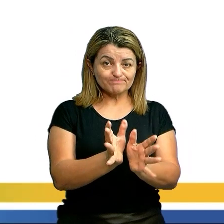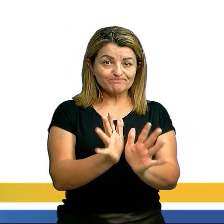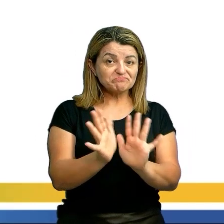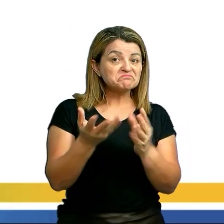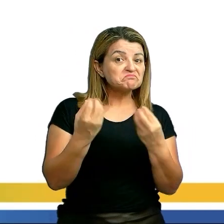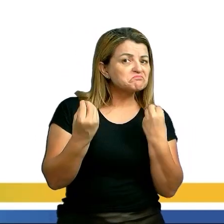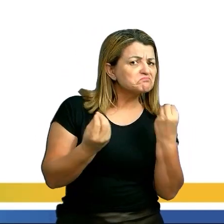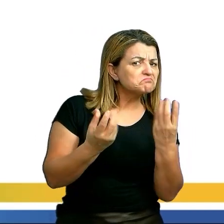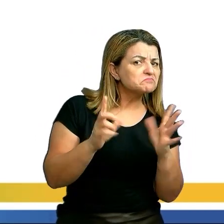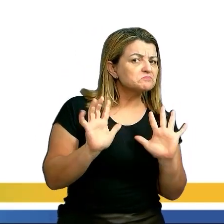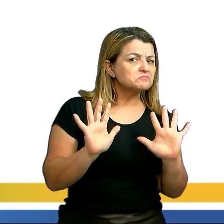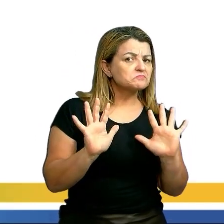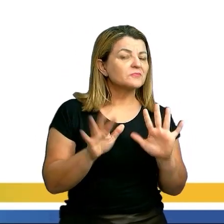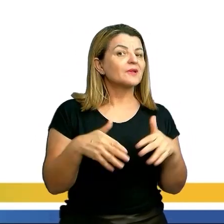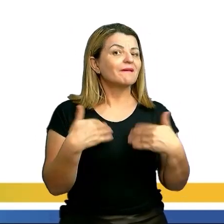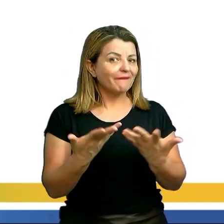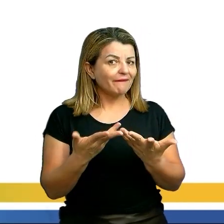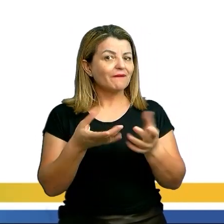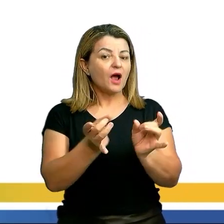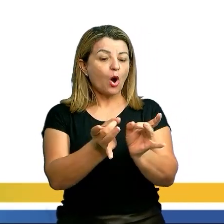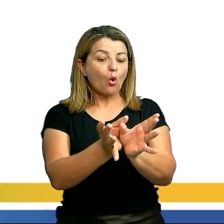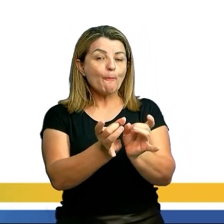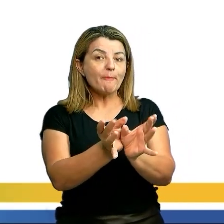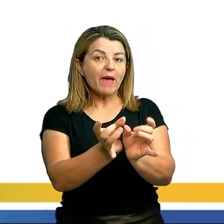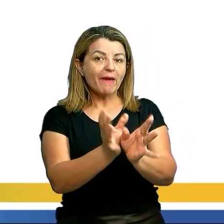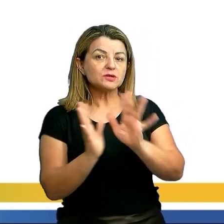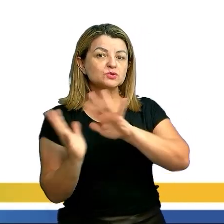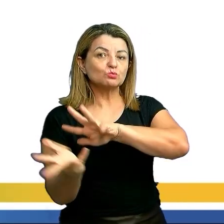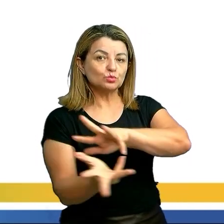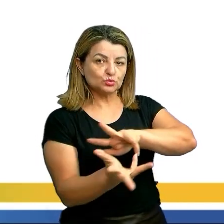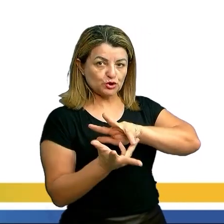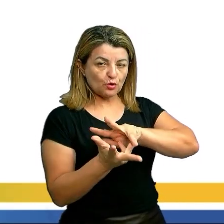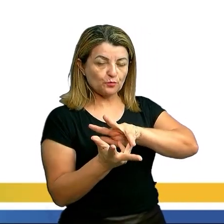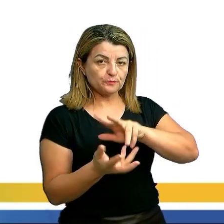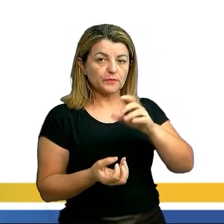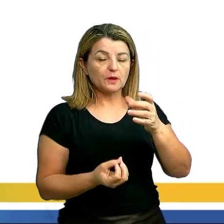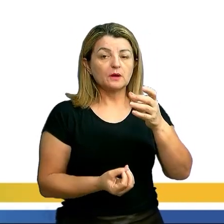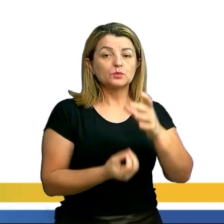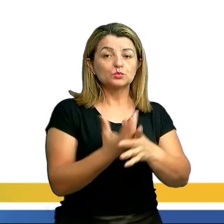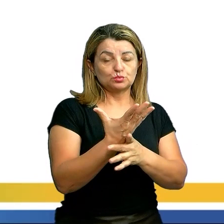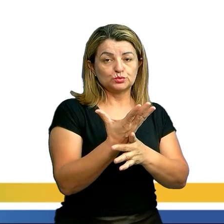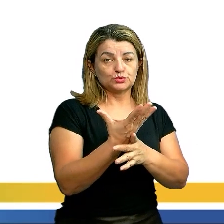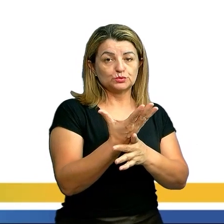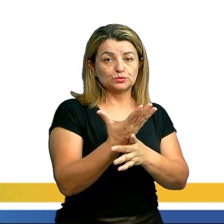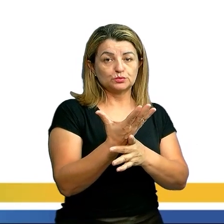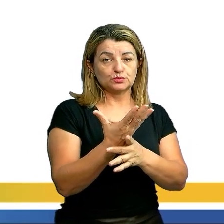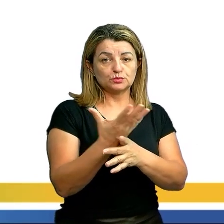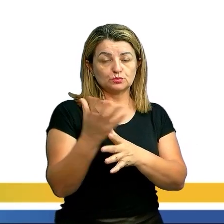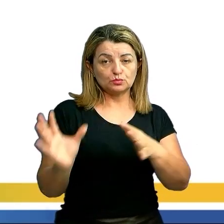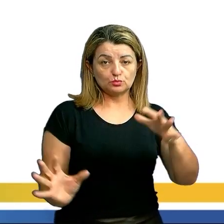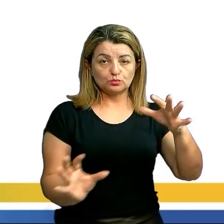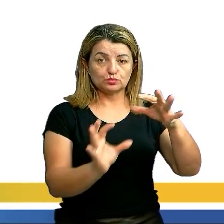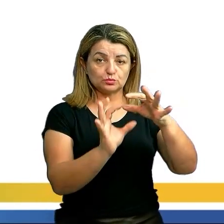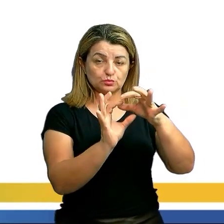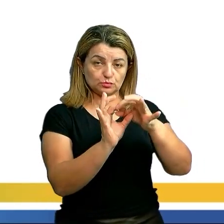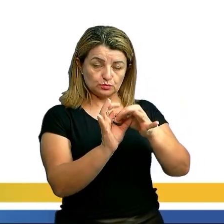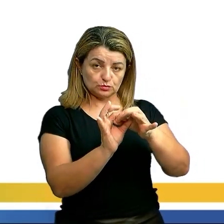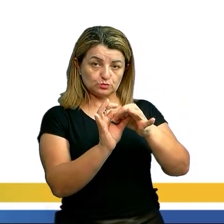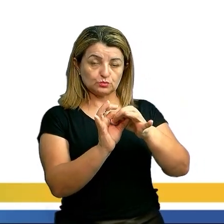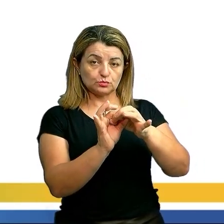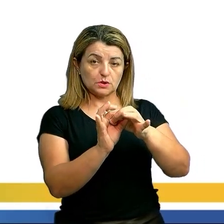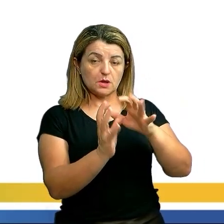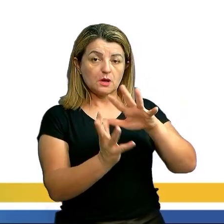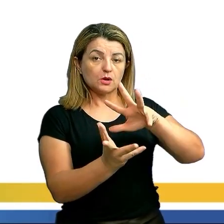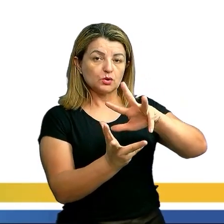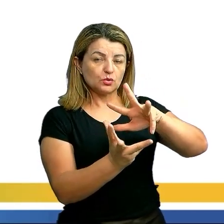quê? Ao comércio mundial, não é? Ela também surge, né, nesse contexto de que o